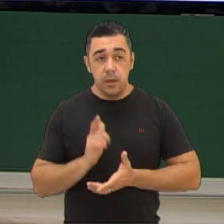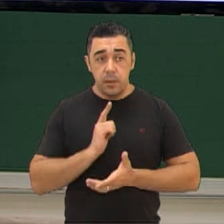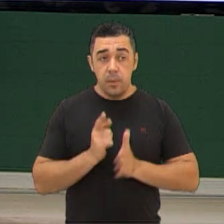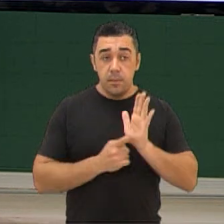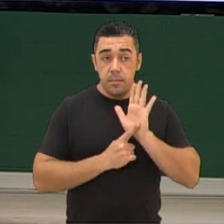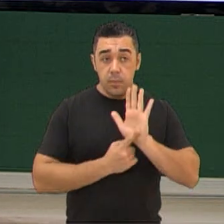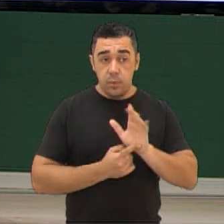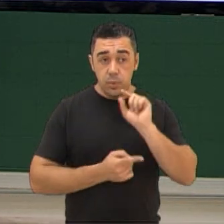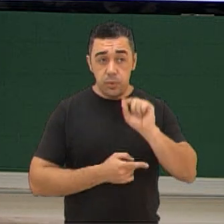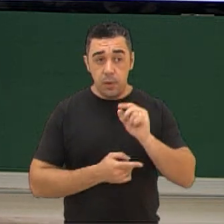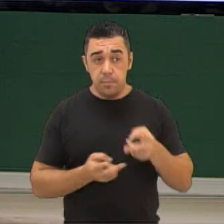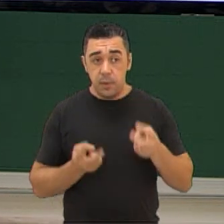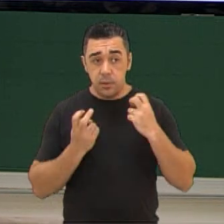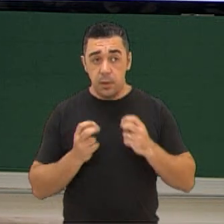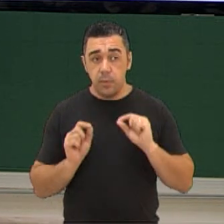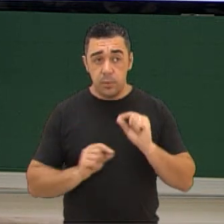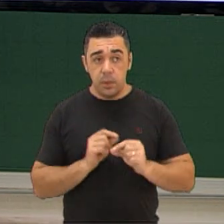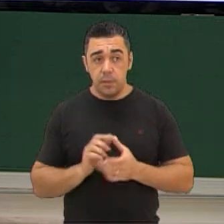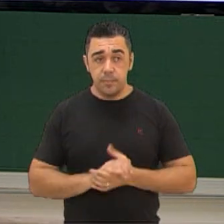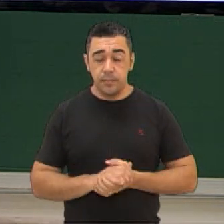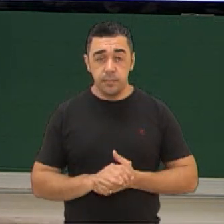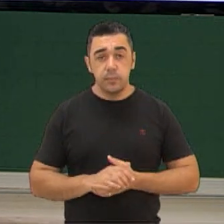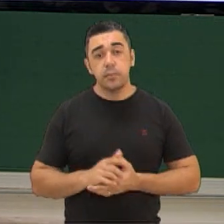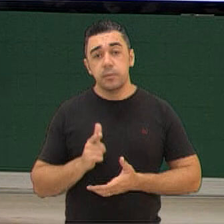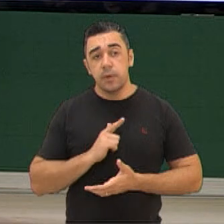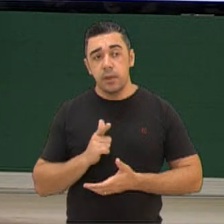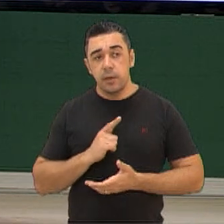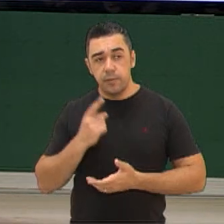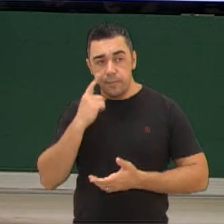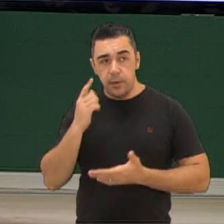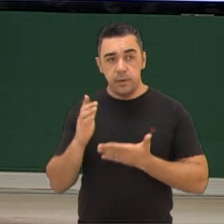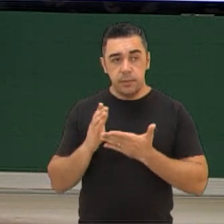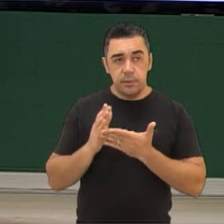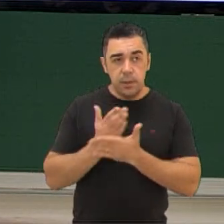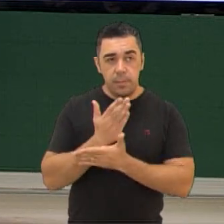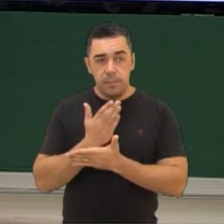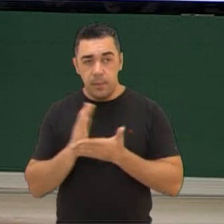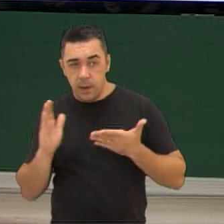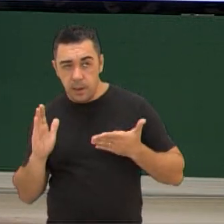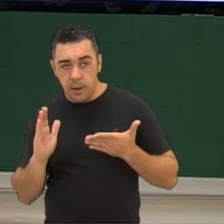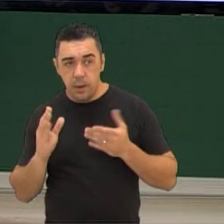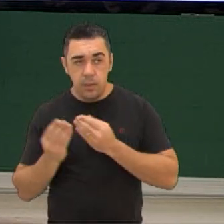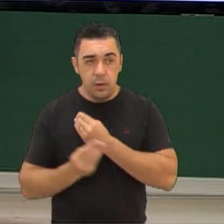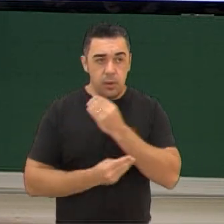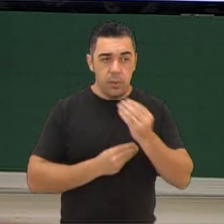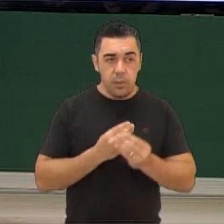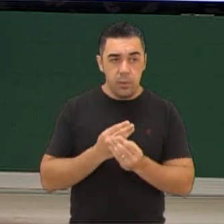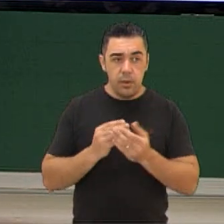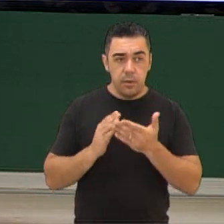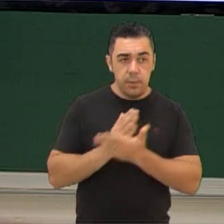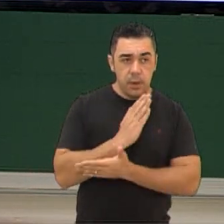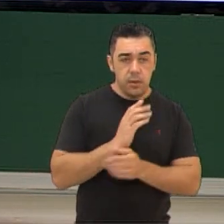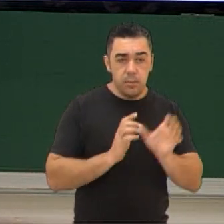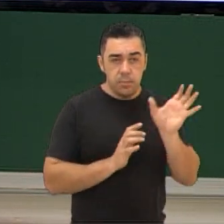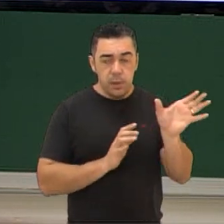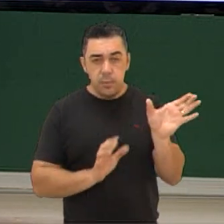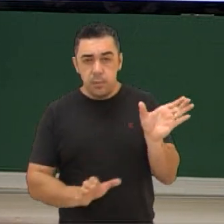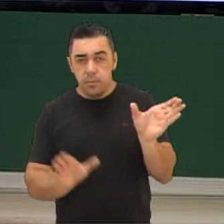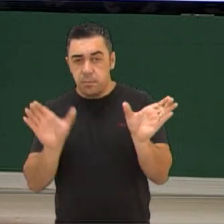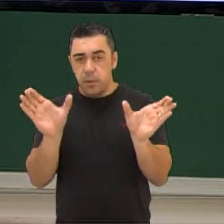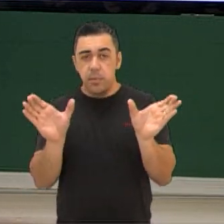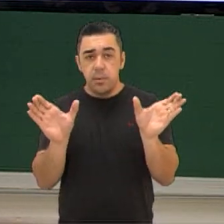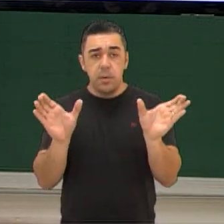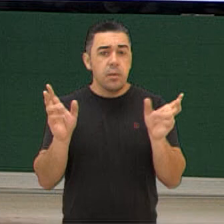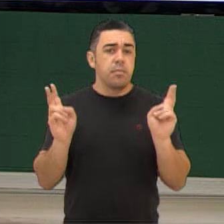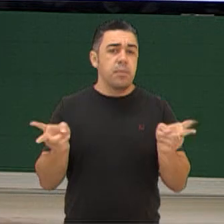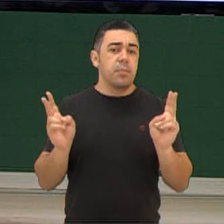destacada, o que você observa? Veja que a gente consegue separar entre um membro e o outro o que tem